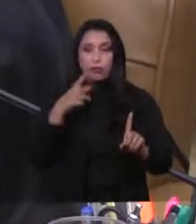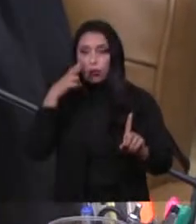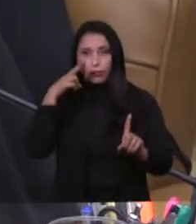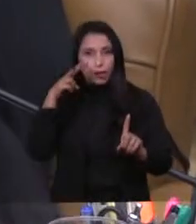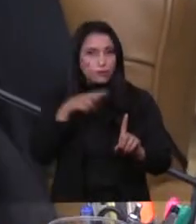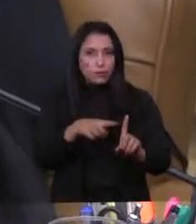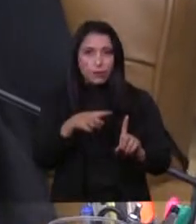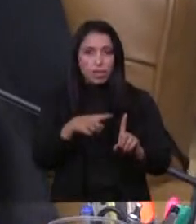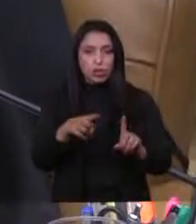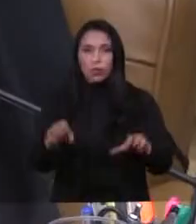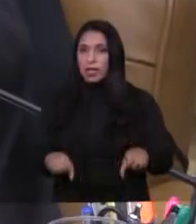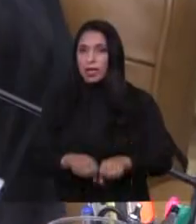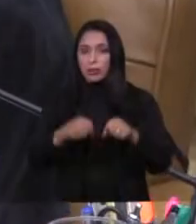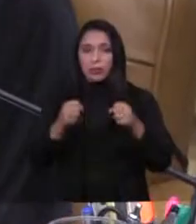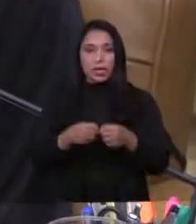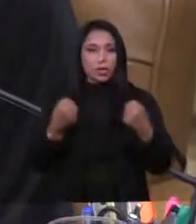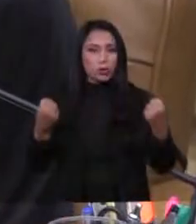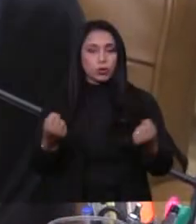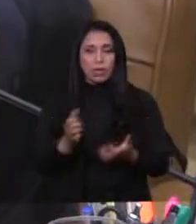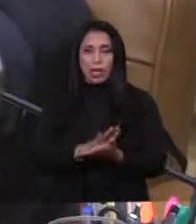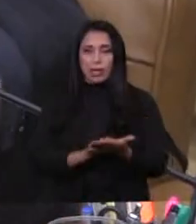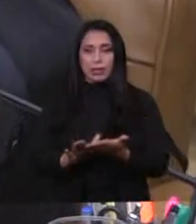depredando pessoalmente algo.